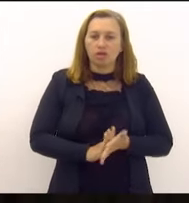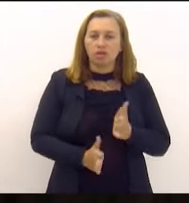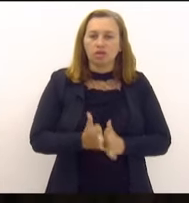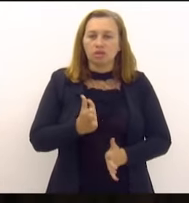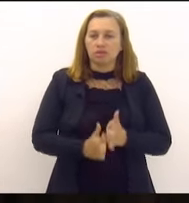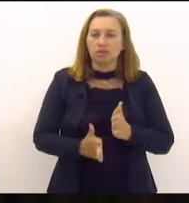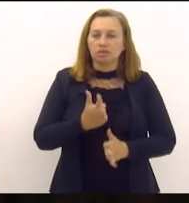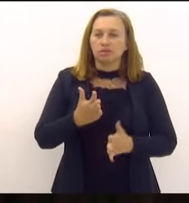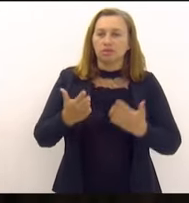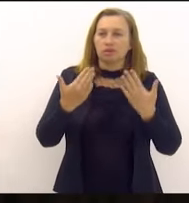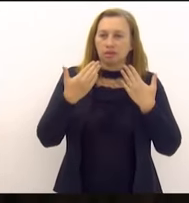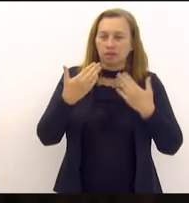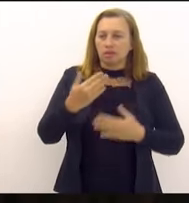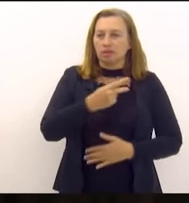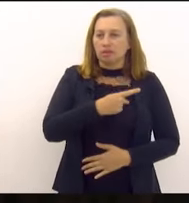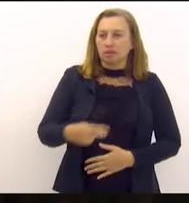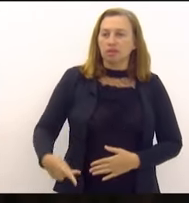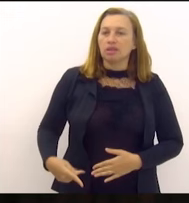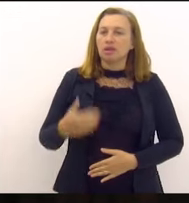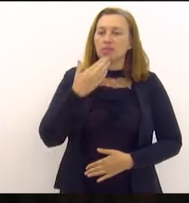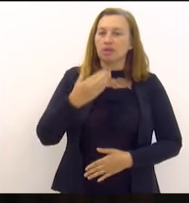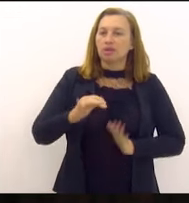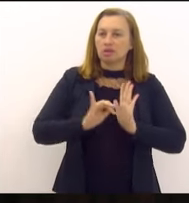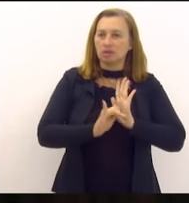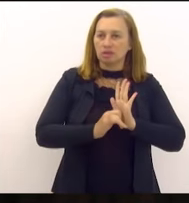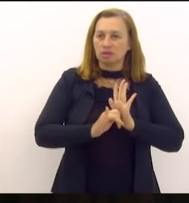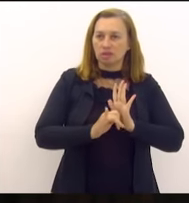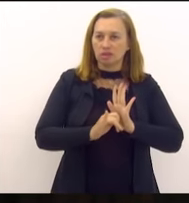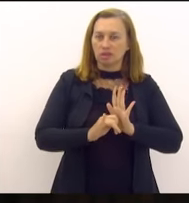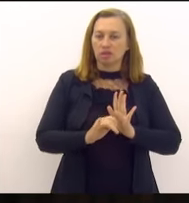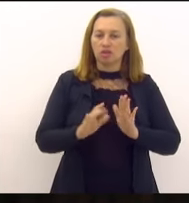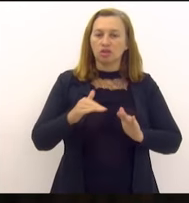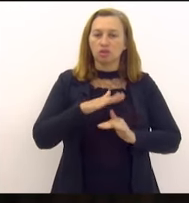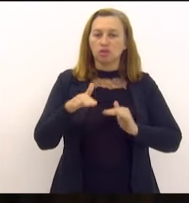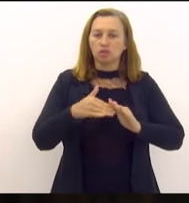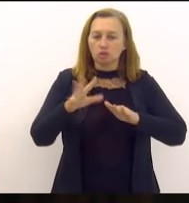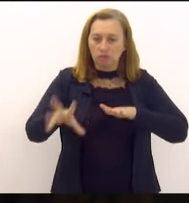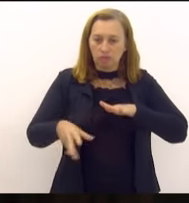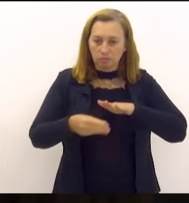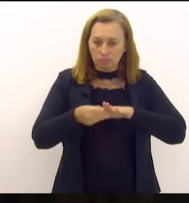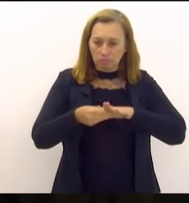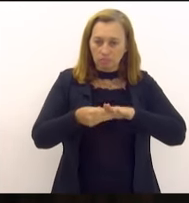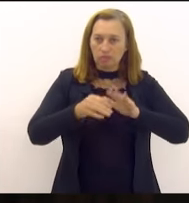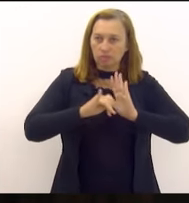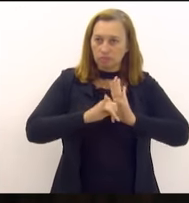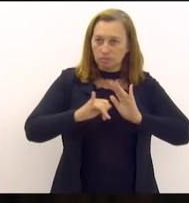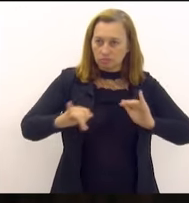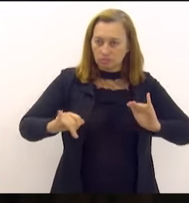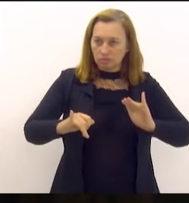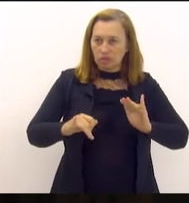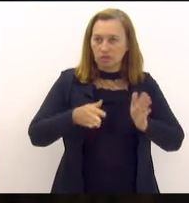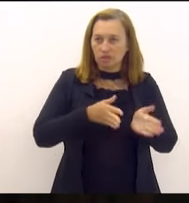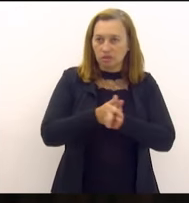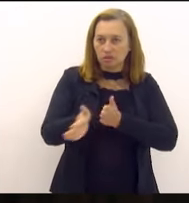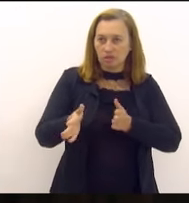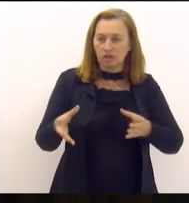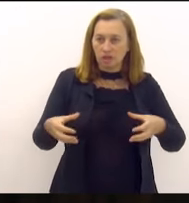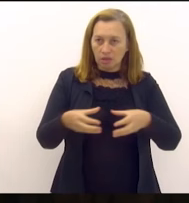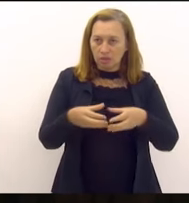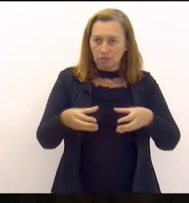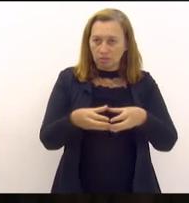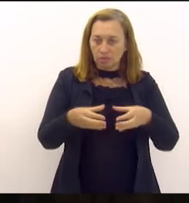A presidência pediu que rodasse um diário oficial extra. Estão todas as emendas devidamente publicadas, serão enviadas agora no grupo